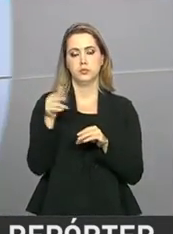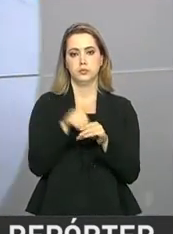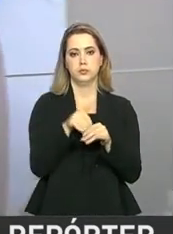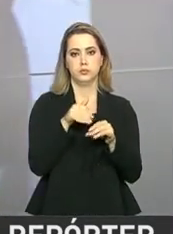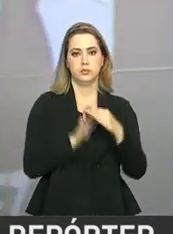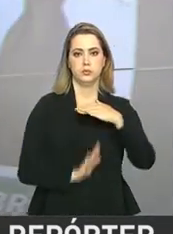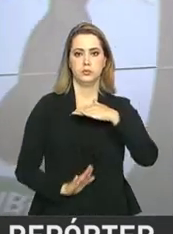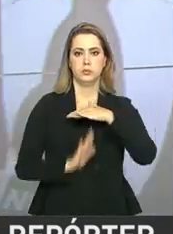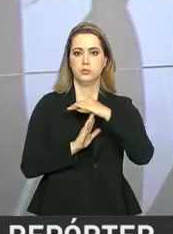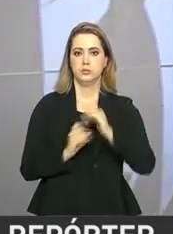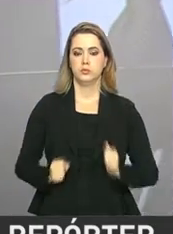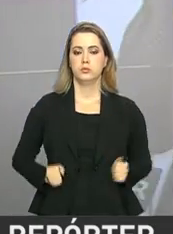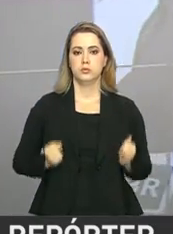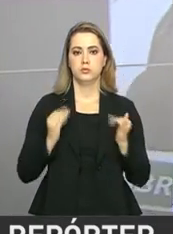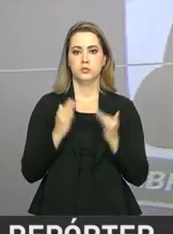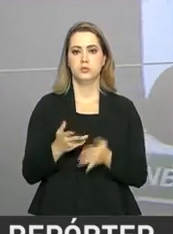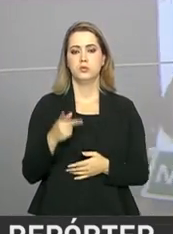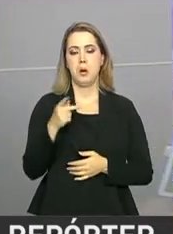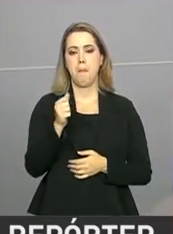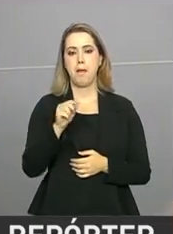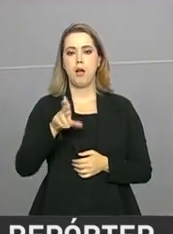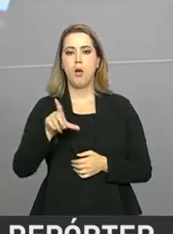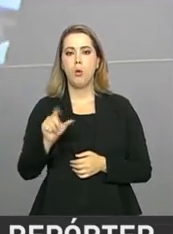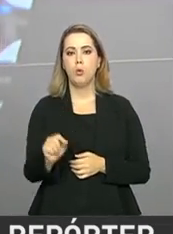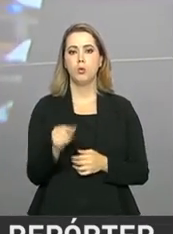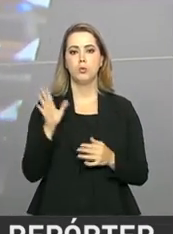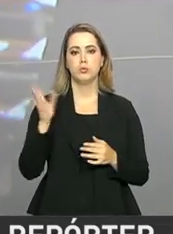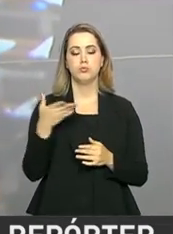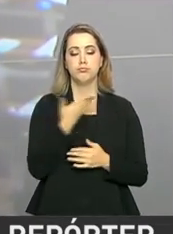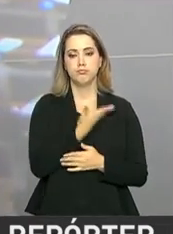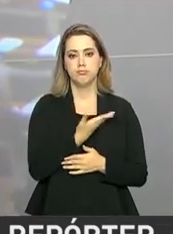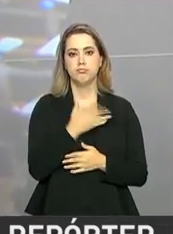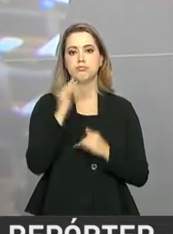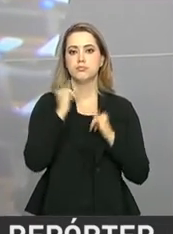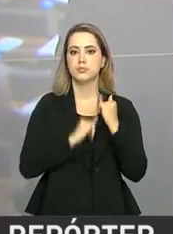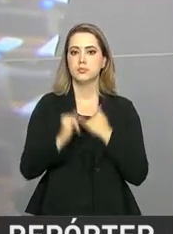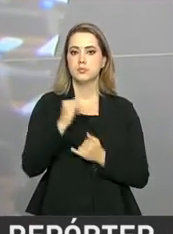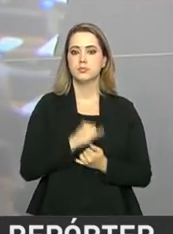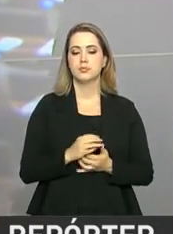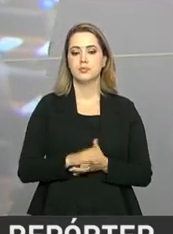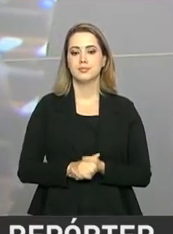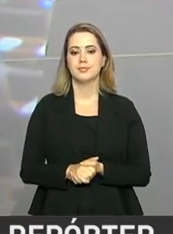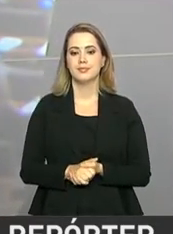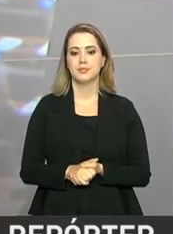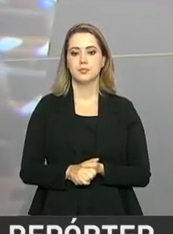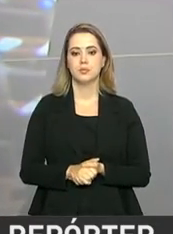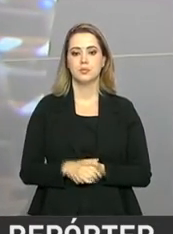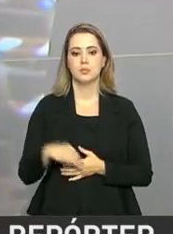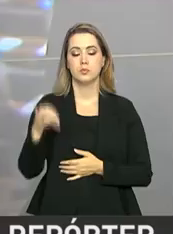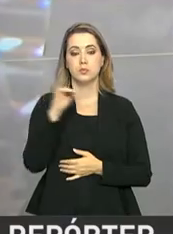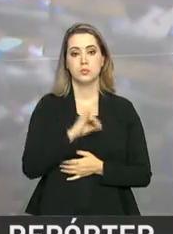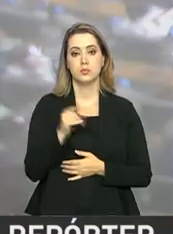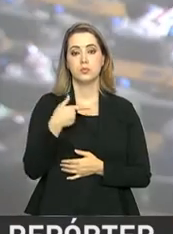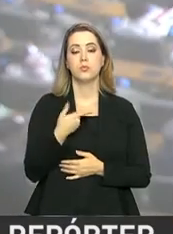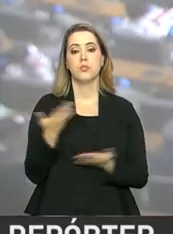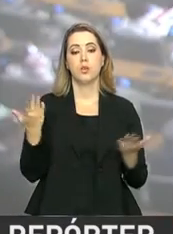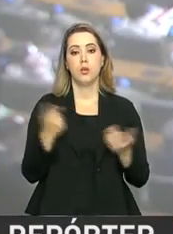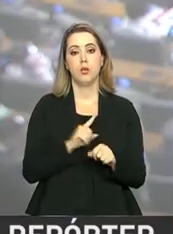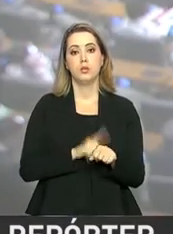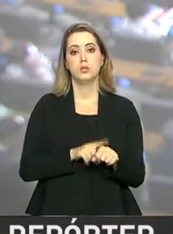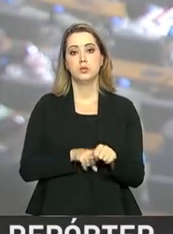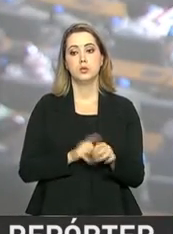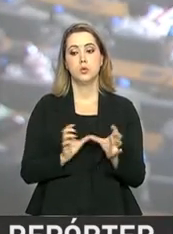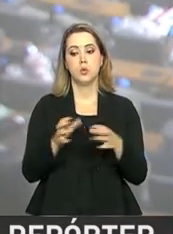dos gastos públicos, com o repórter Paulo Lasalvia, que já está aqui comigo e traz as informações. Olá, Paulo. Olá, Zé Luiz. Neste momento, os